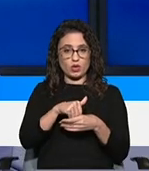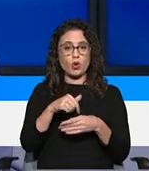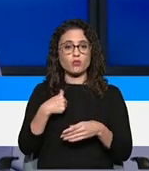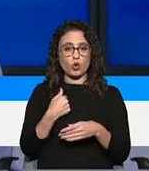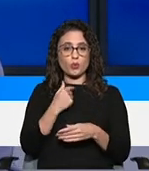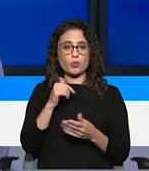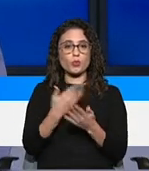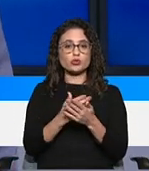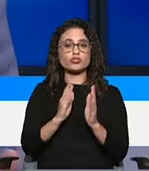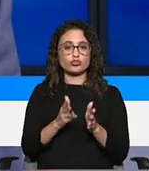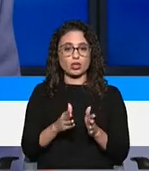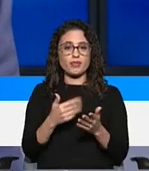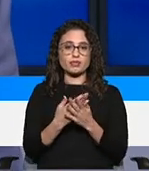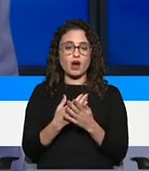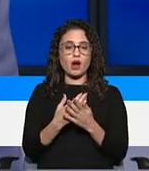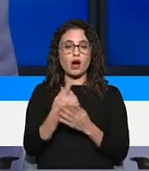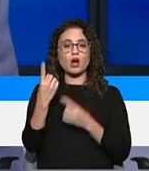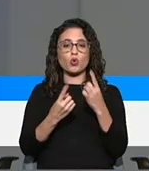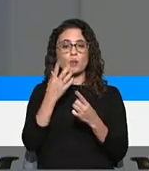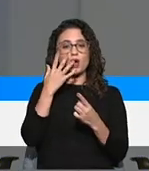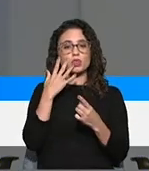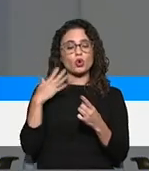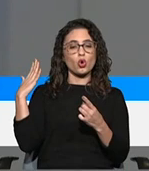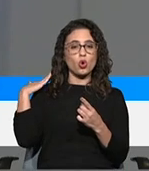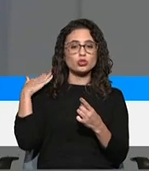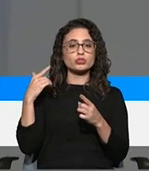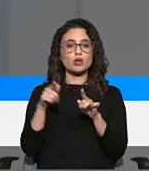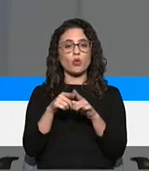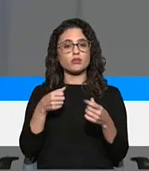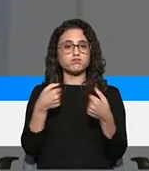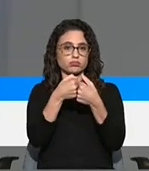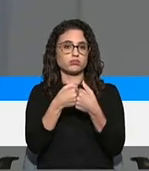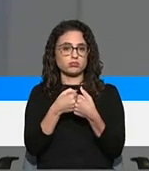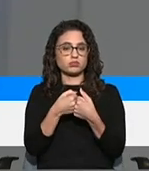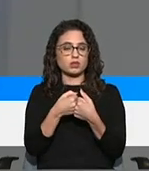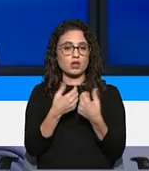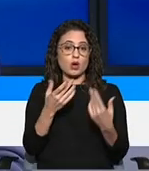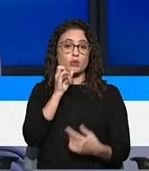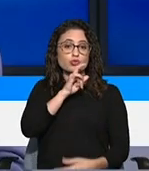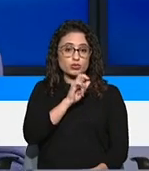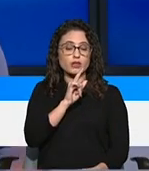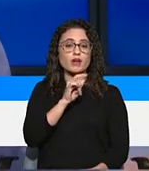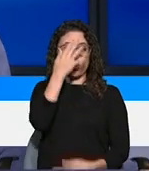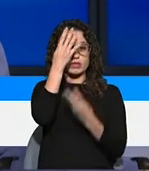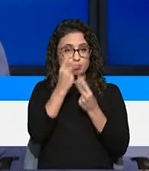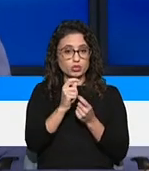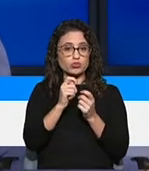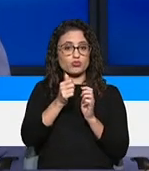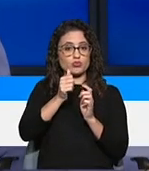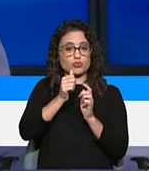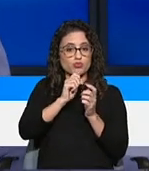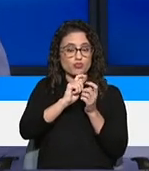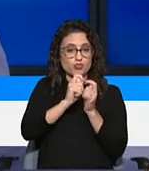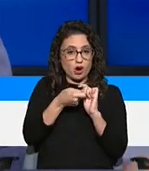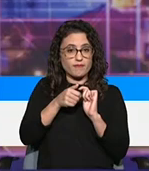propostas que contrariam algumas daquelas que António Costa tem vindo provavelmente haverá também um orçamento retificativo independentemente de se